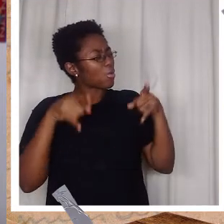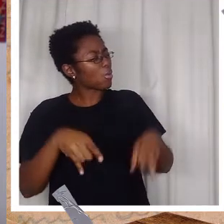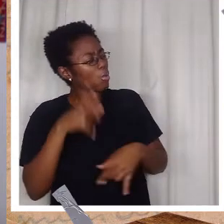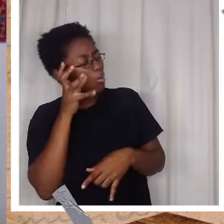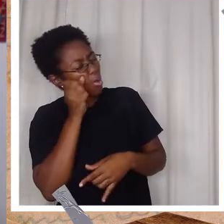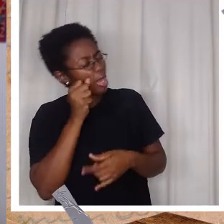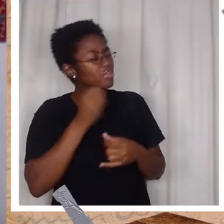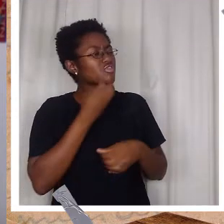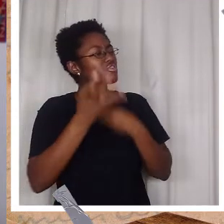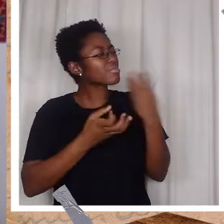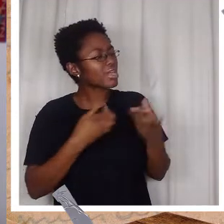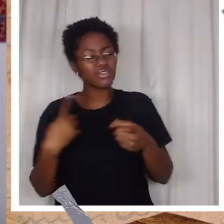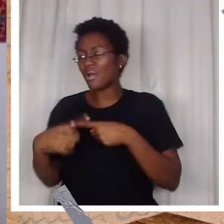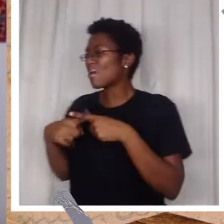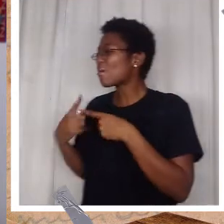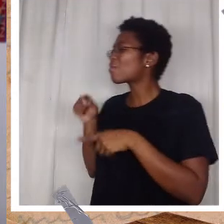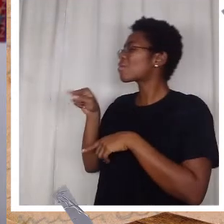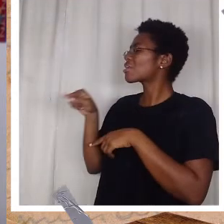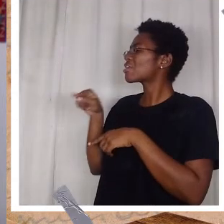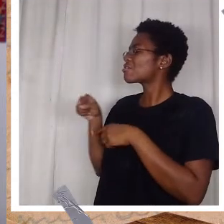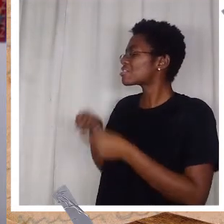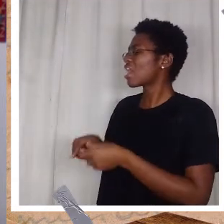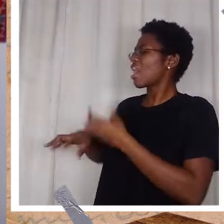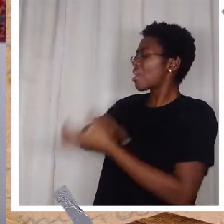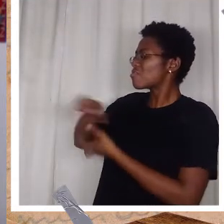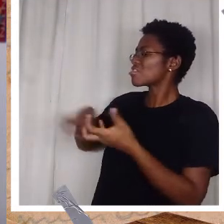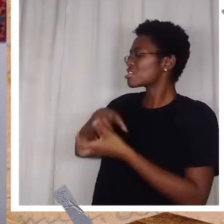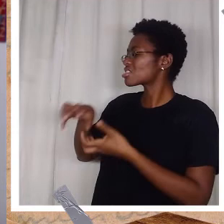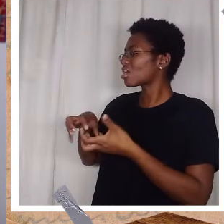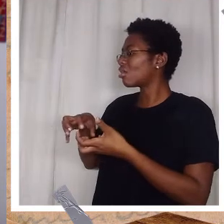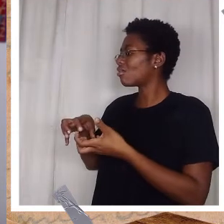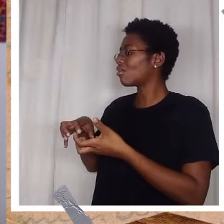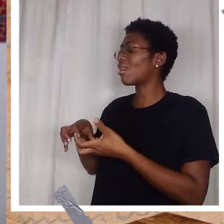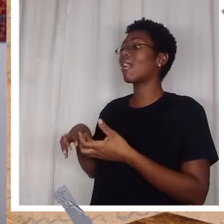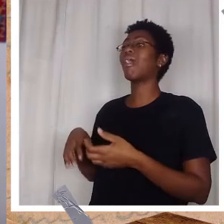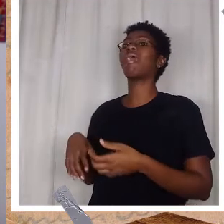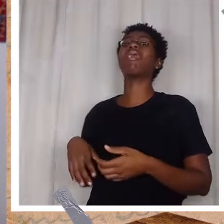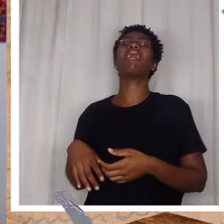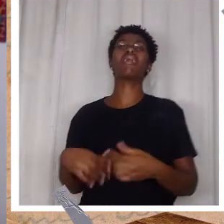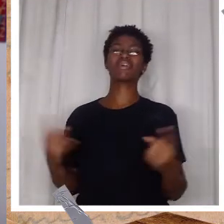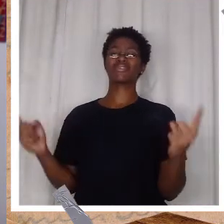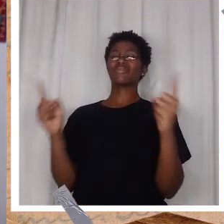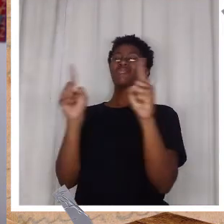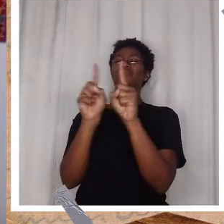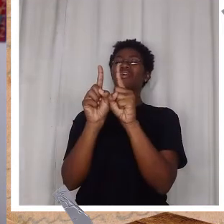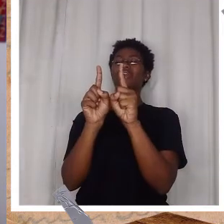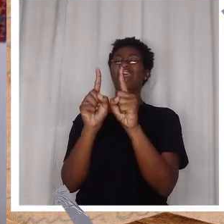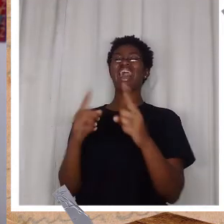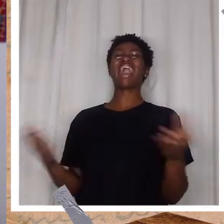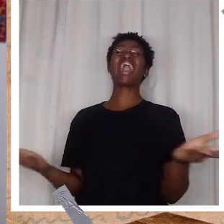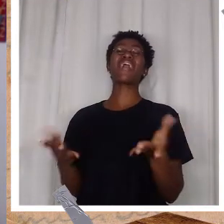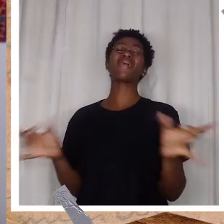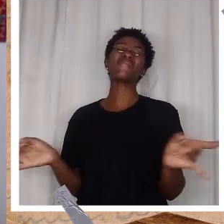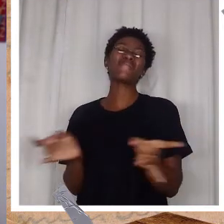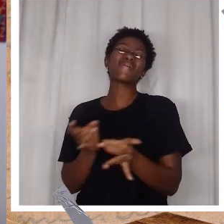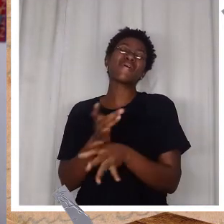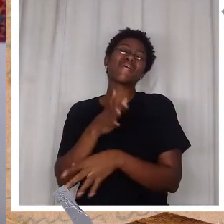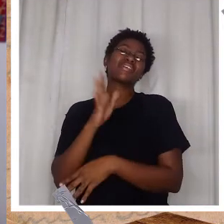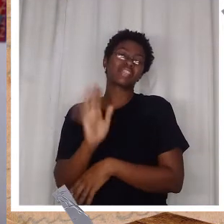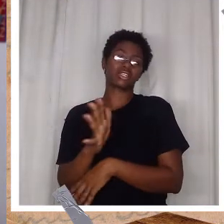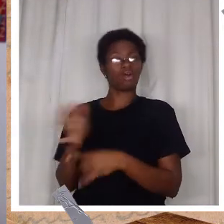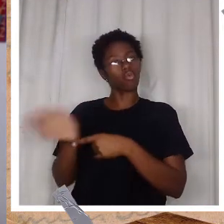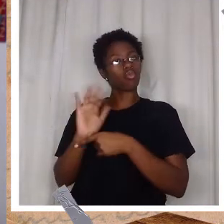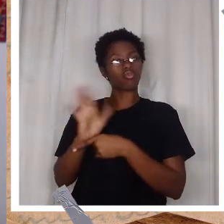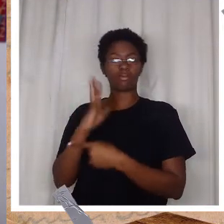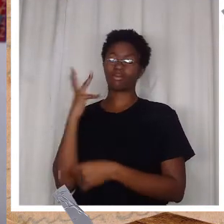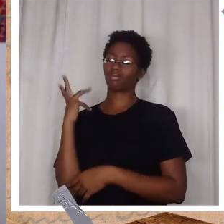quando eles se entendem, um fala para o outro: agora a nossa obra está completa. O filme é muito bonito e tive a honra de